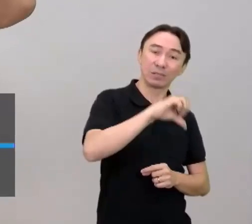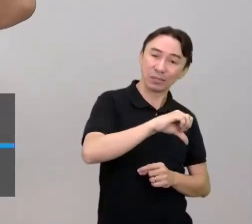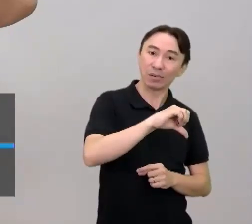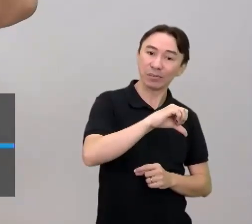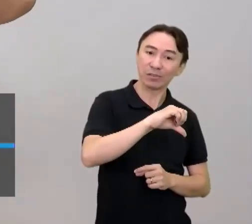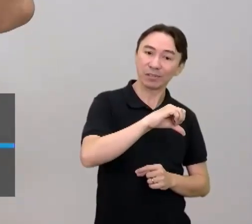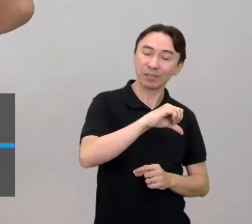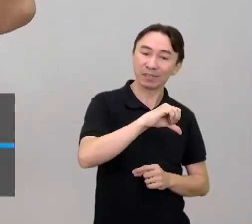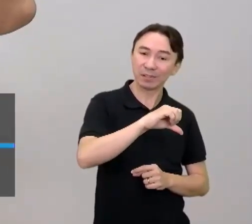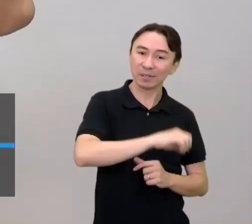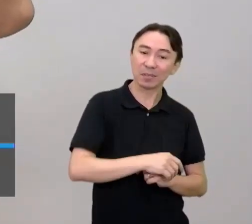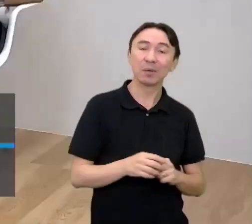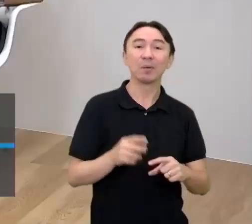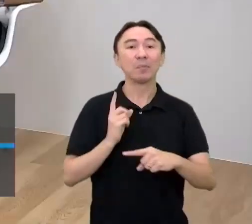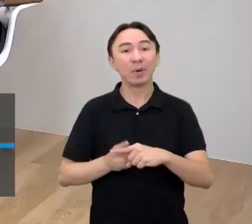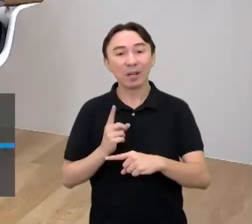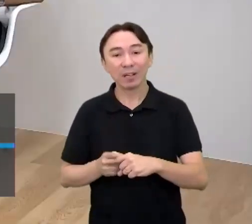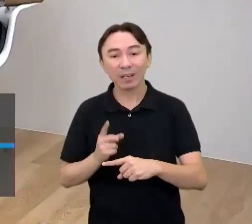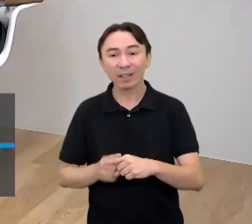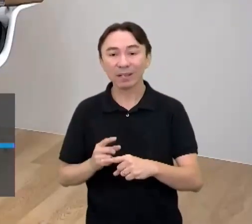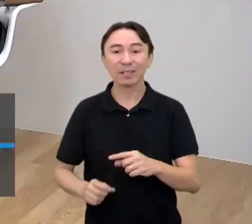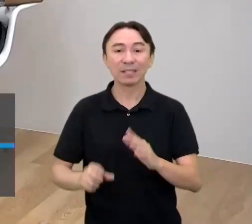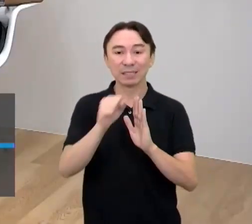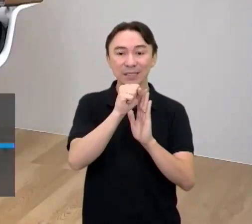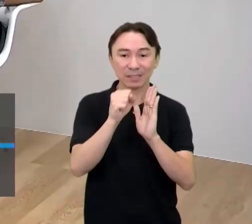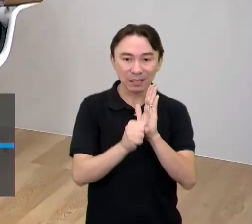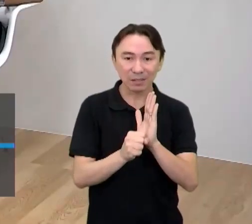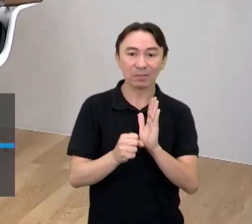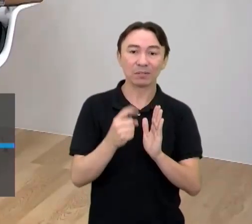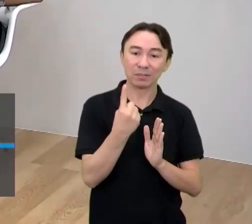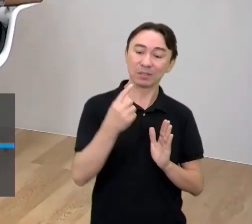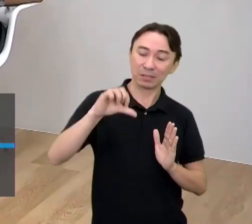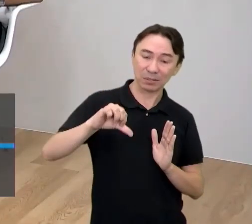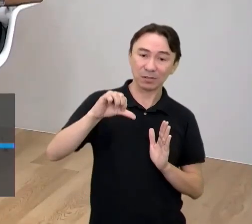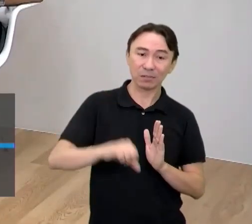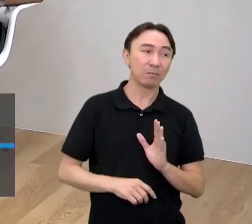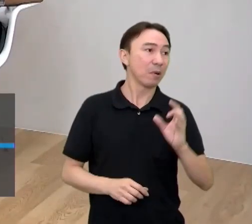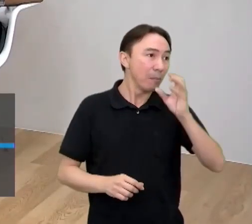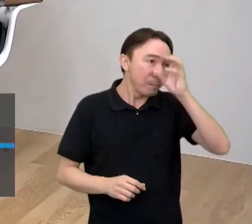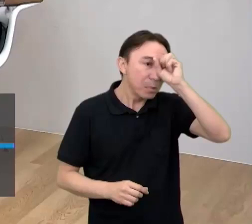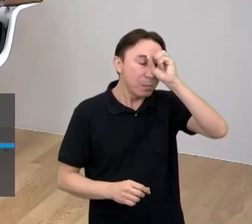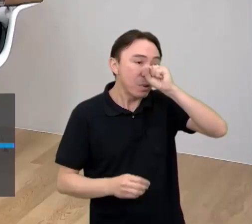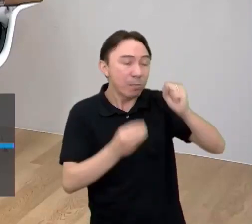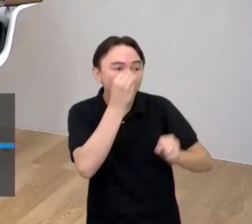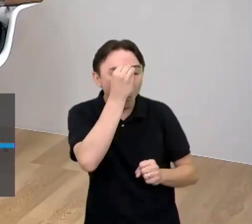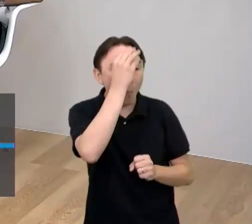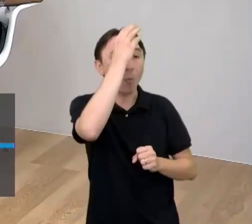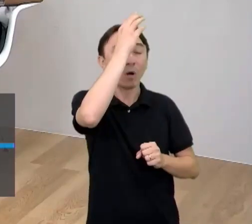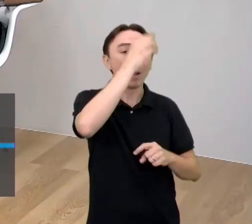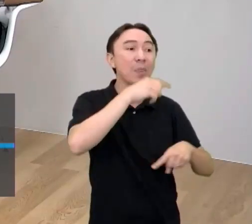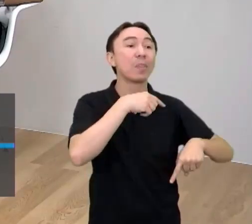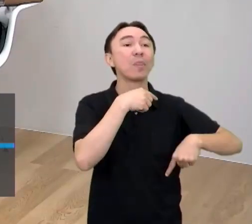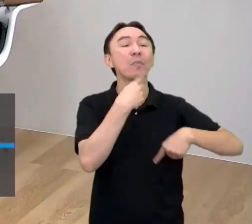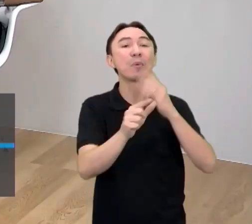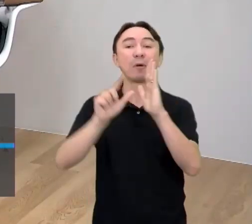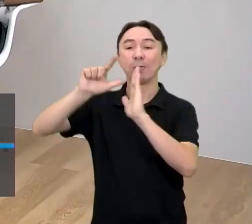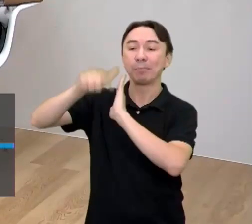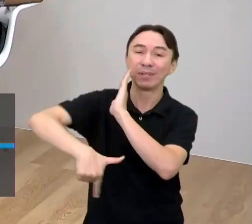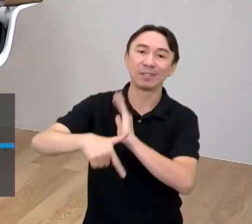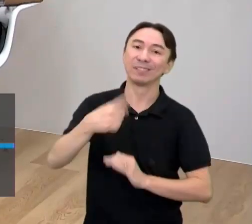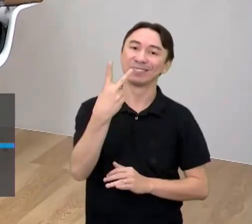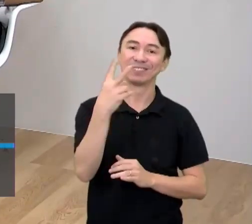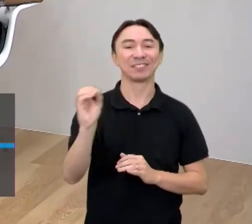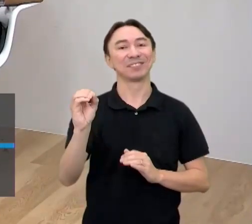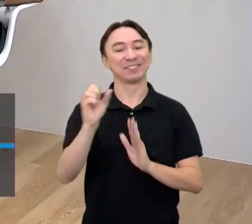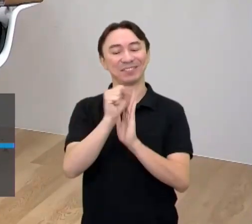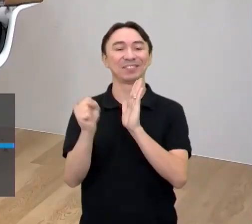nasceram um século antes, que foi no XIX. E aí o que aconteceu, Anderson? As